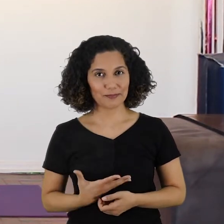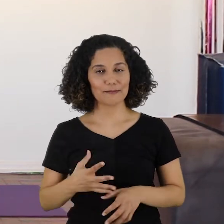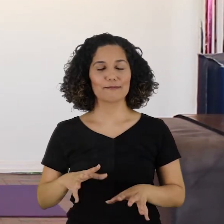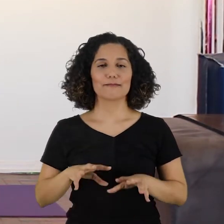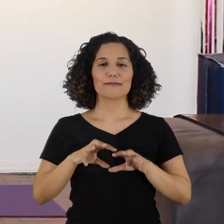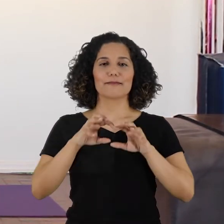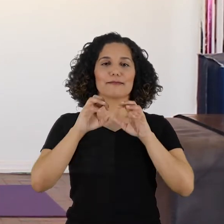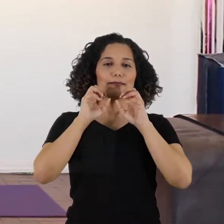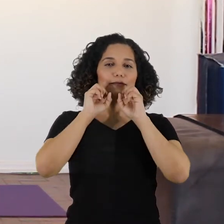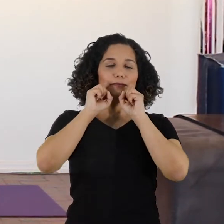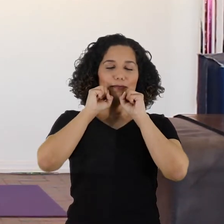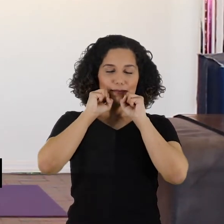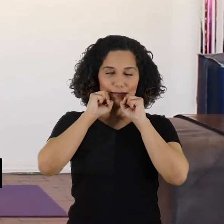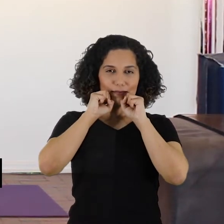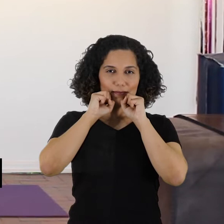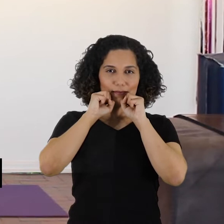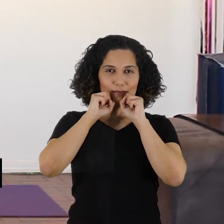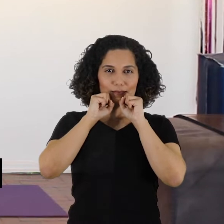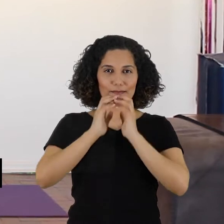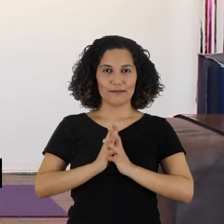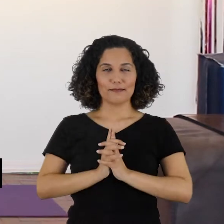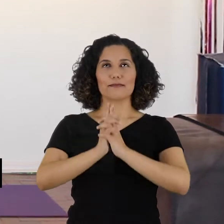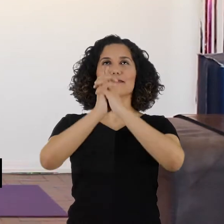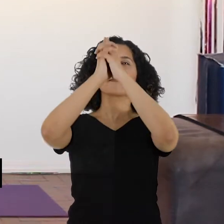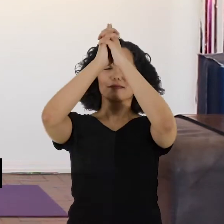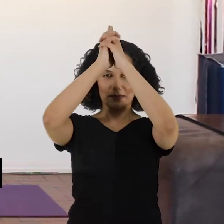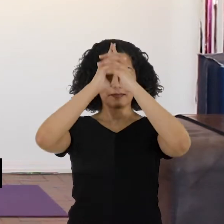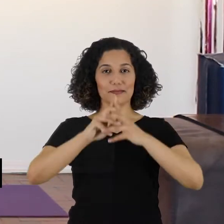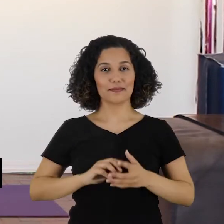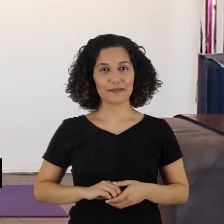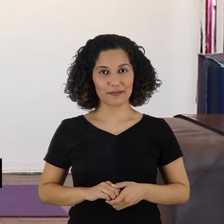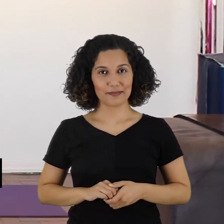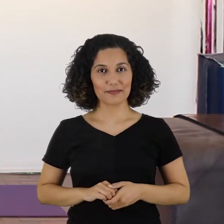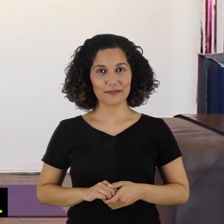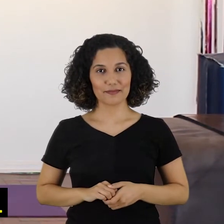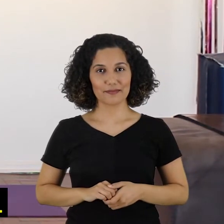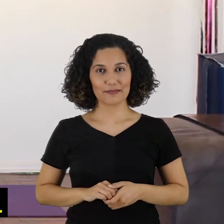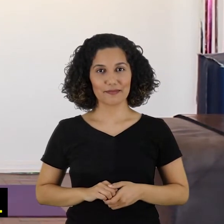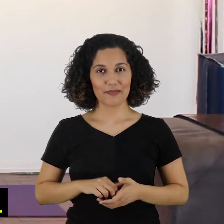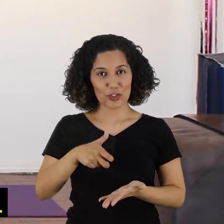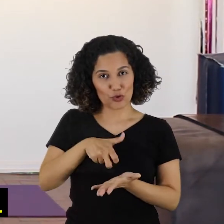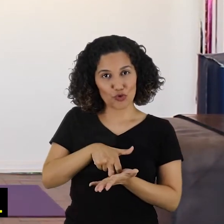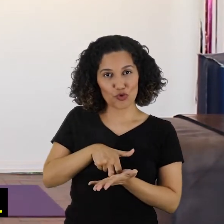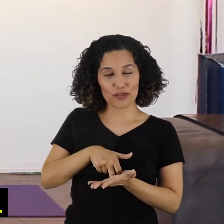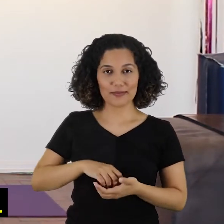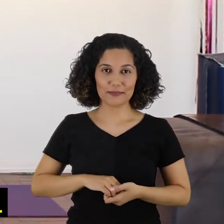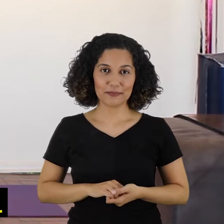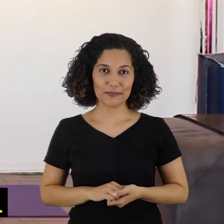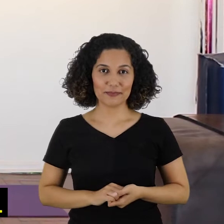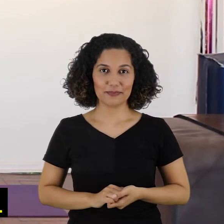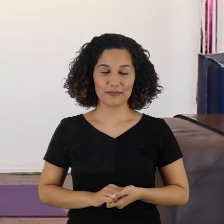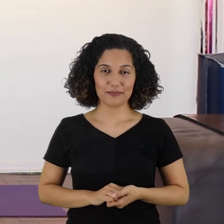Boa, inspirou, subiu em Kali Mudra com os braços lá para cima, sentadinha aqui sobre